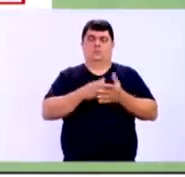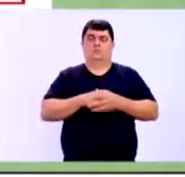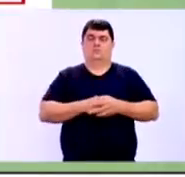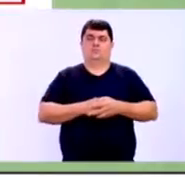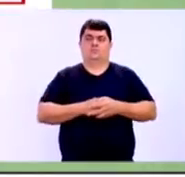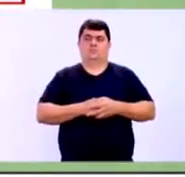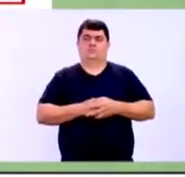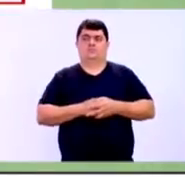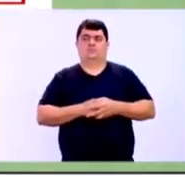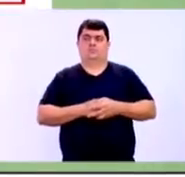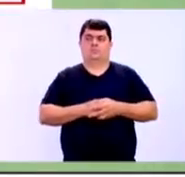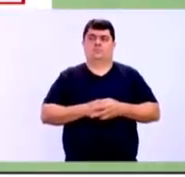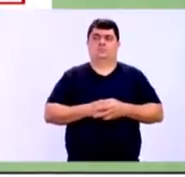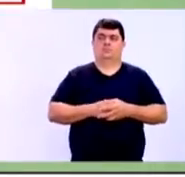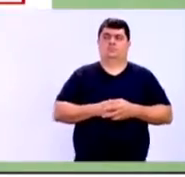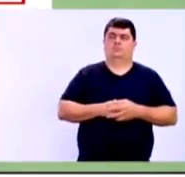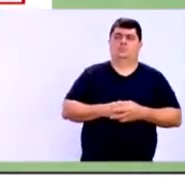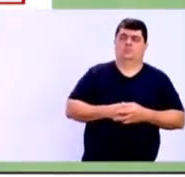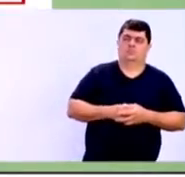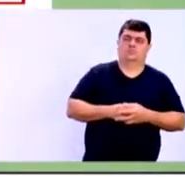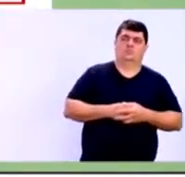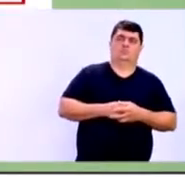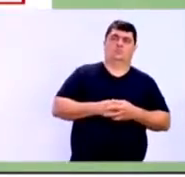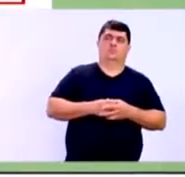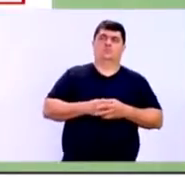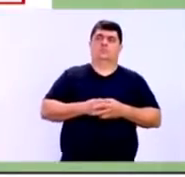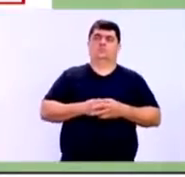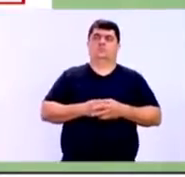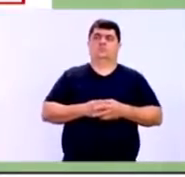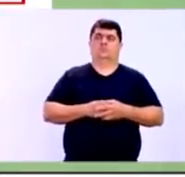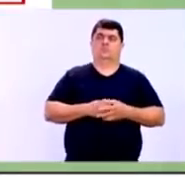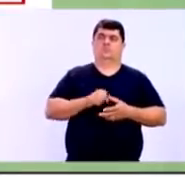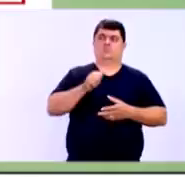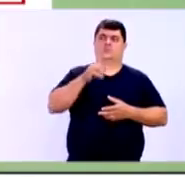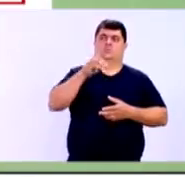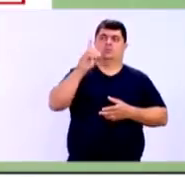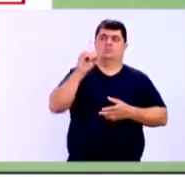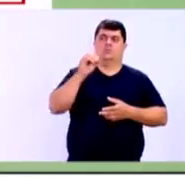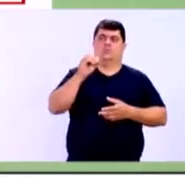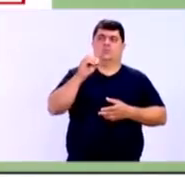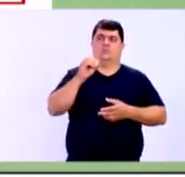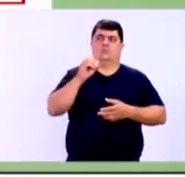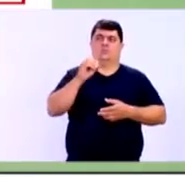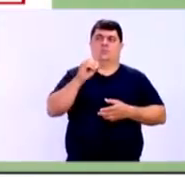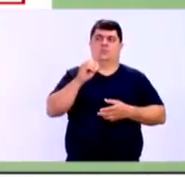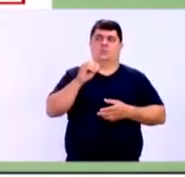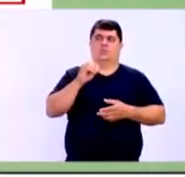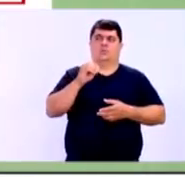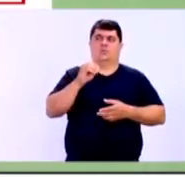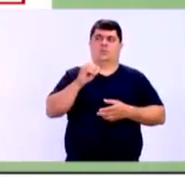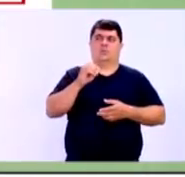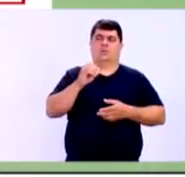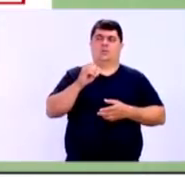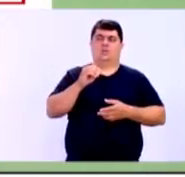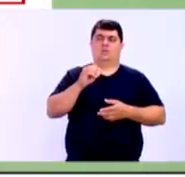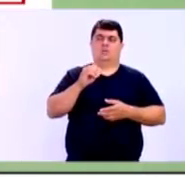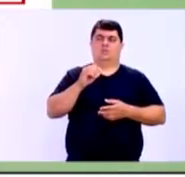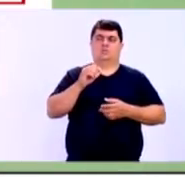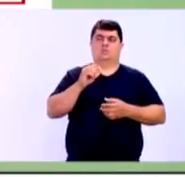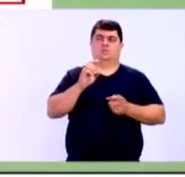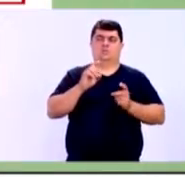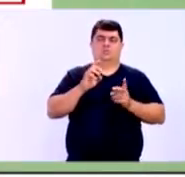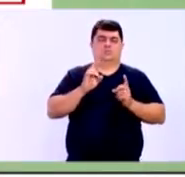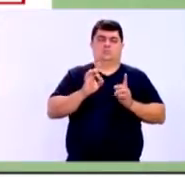R$200 e o valor total foi 8.000. Beleza, vamos lá para o saldo. O saldo é o quê? Quanto é que está nosso estoque? Como temos na realidade